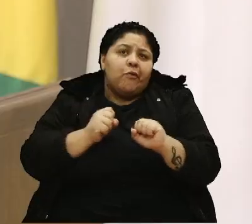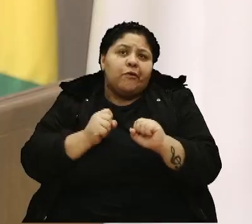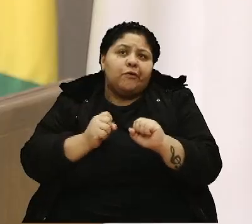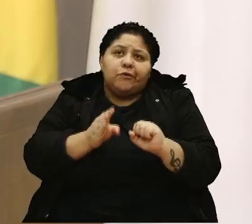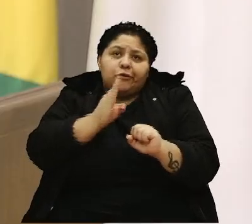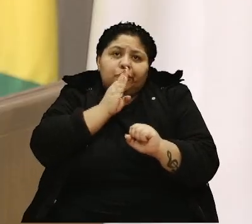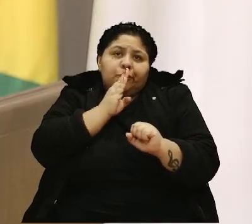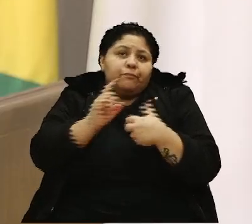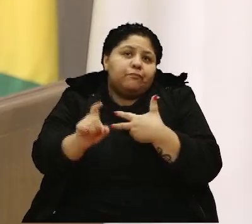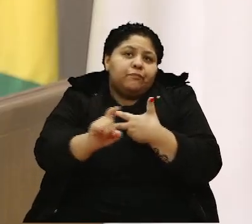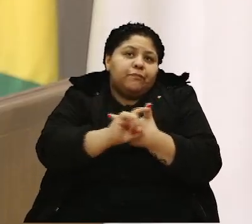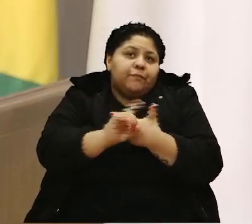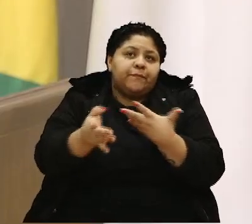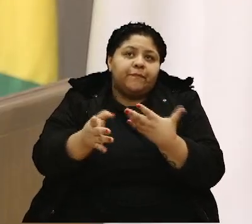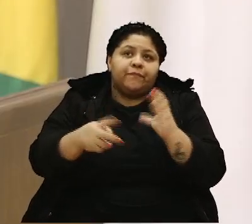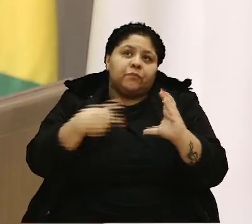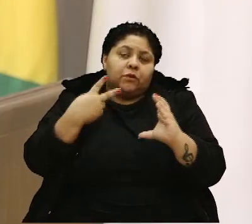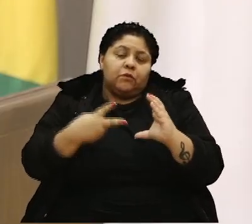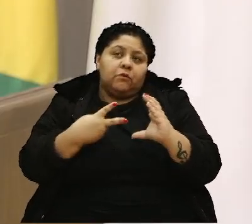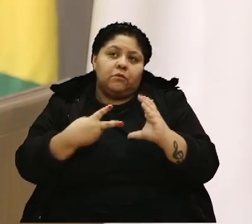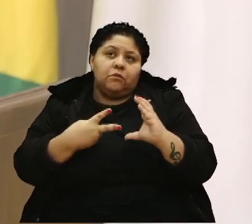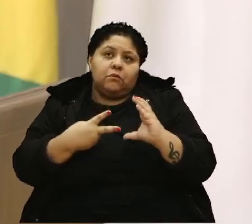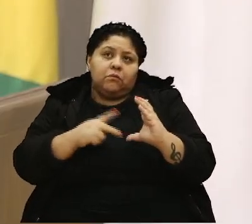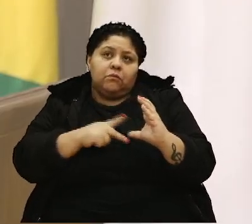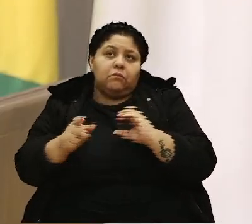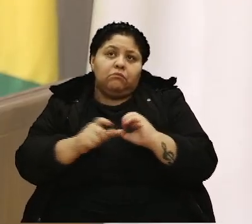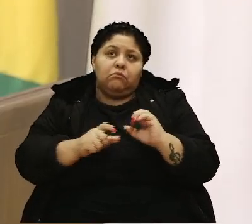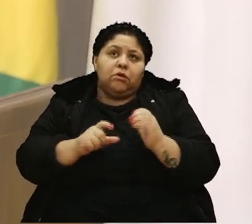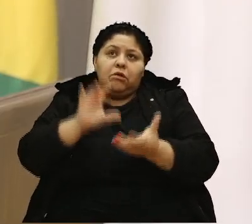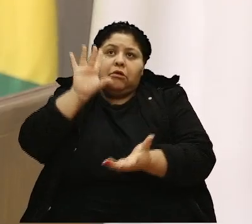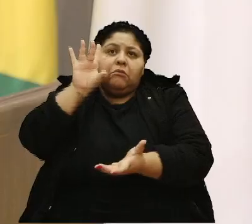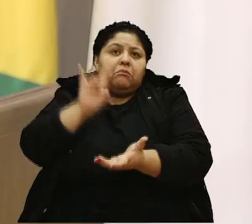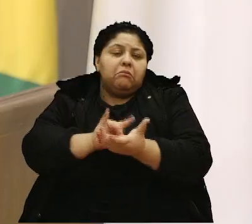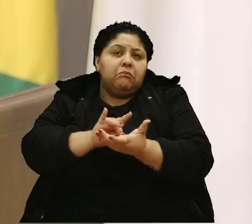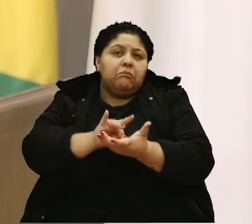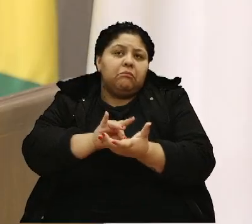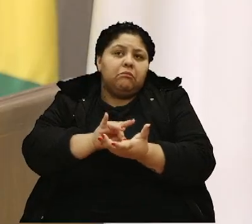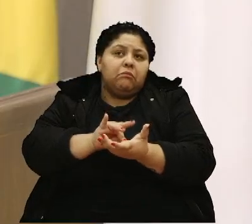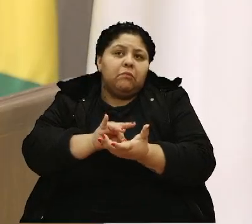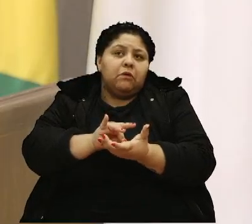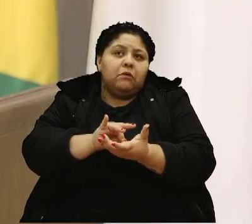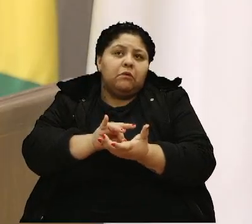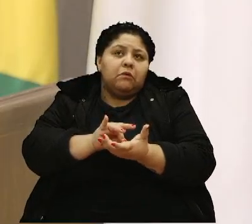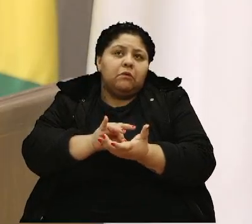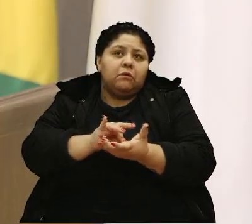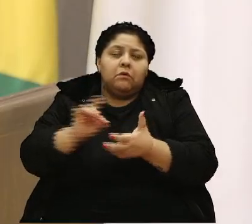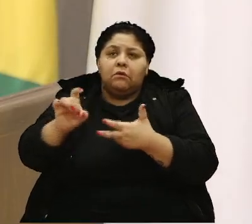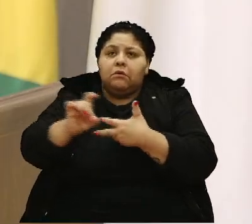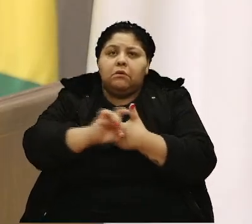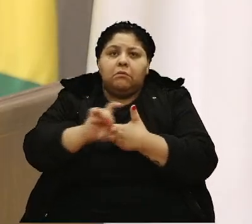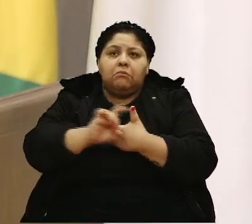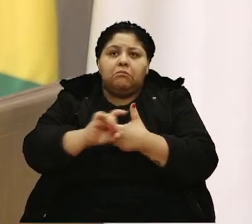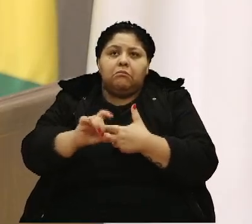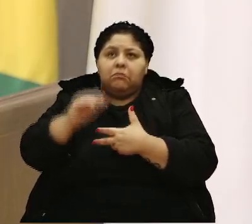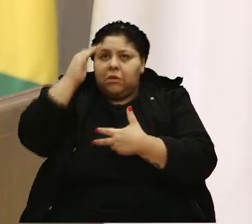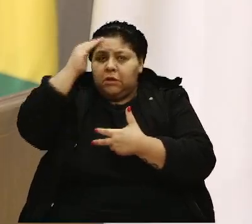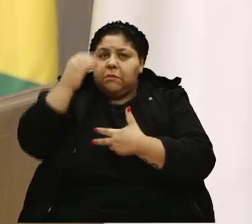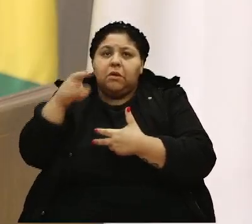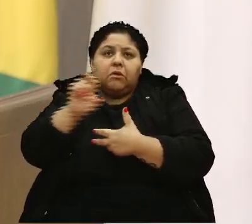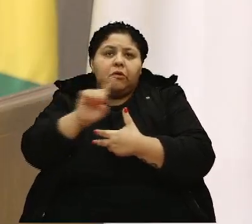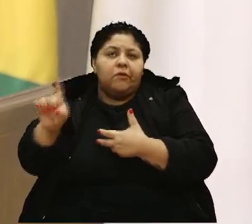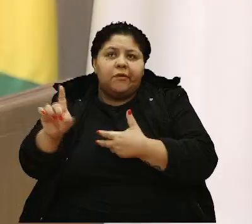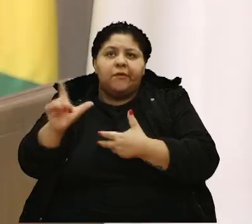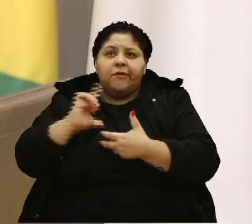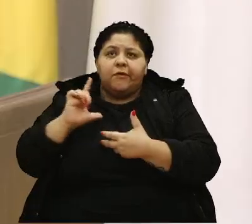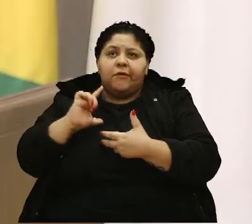o Executivo, a Câmara vem para o presidente, ele promulga e o Executivo cumpre ou não. Não vai cumprir, porque ele vai